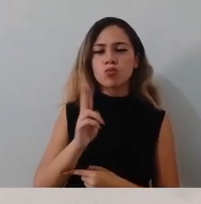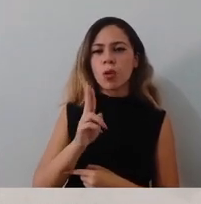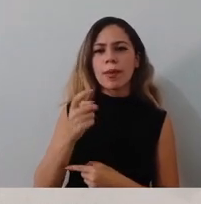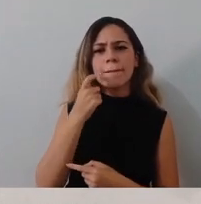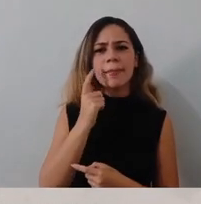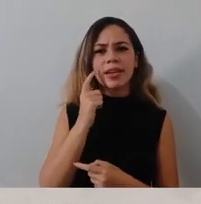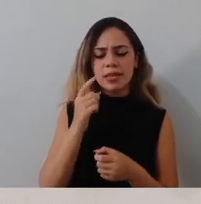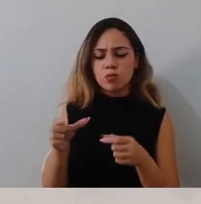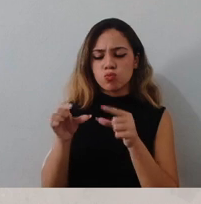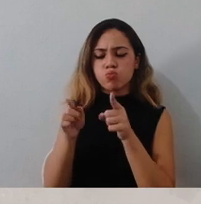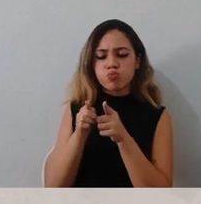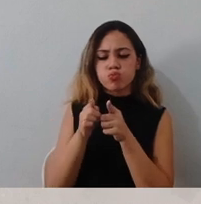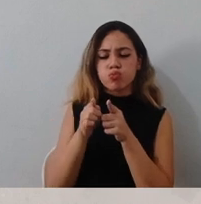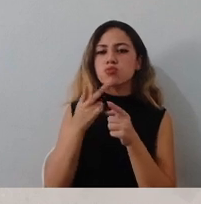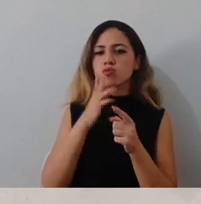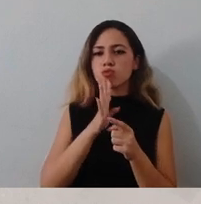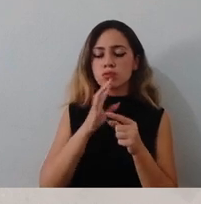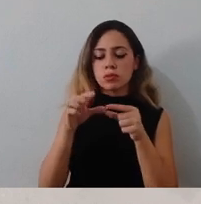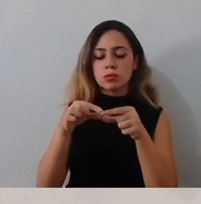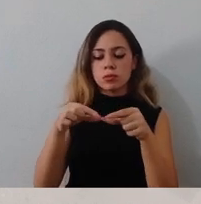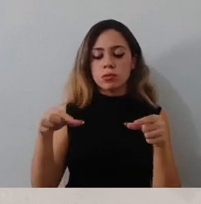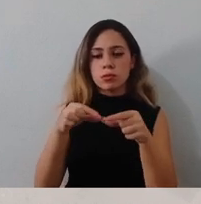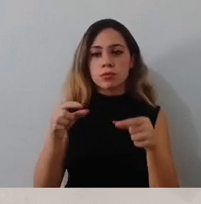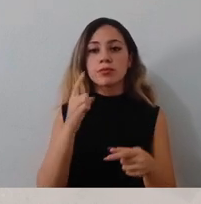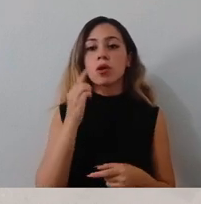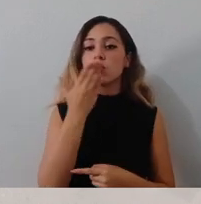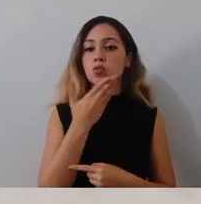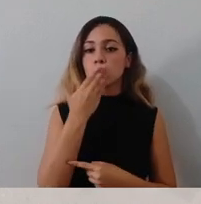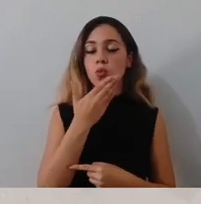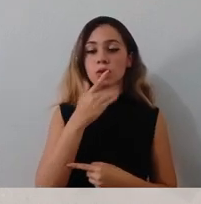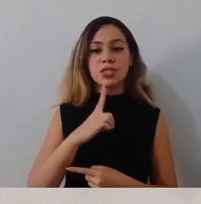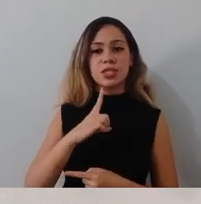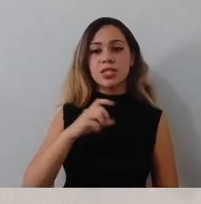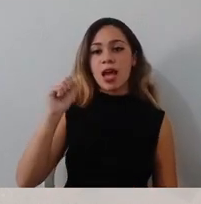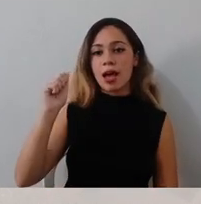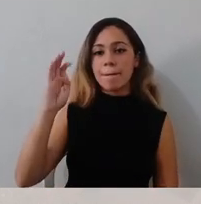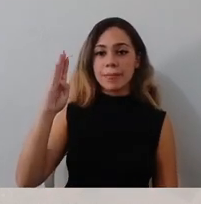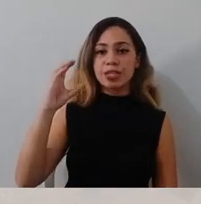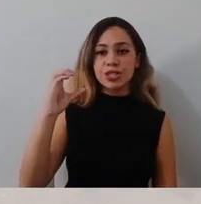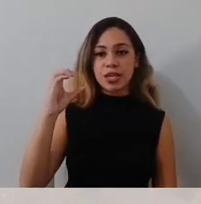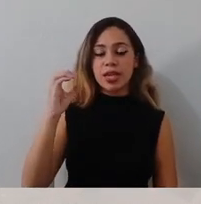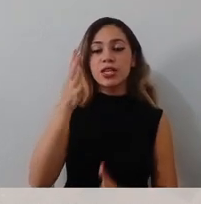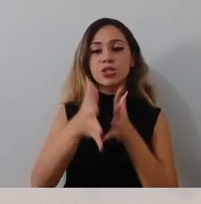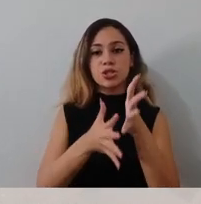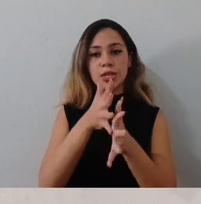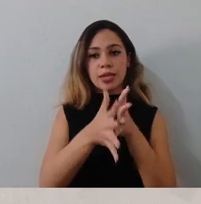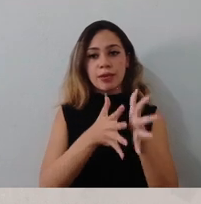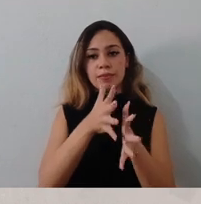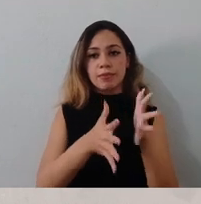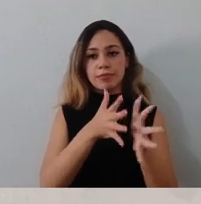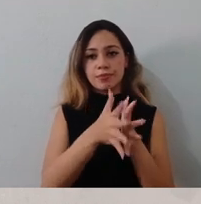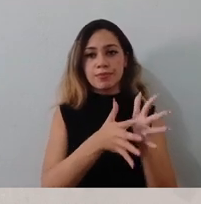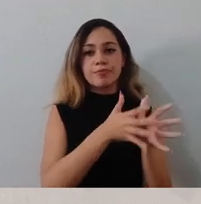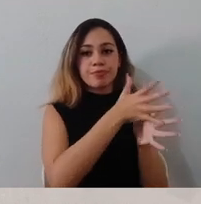era Kelsey, umas pequenininhas assim que vinham em tiras. Sim. E aí com o alfabeto daquela época nem